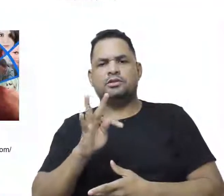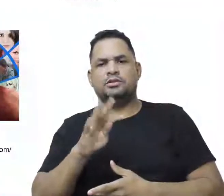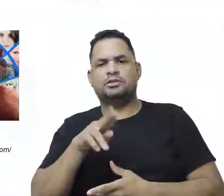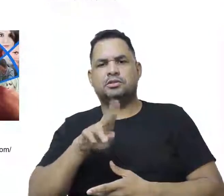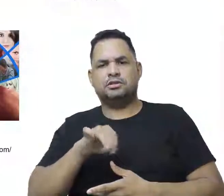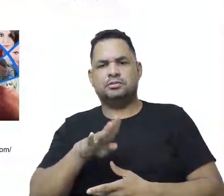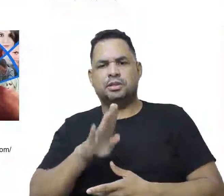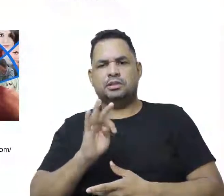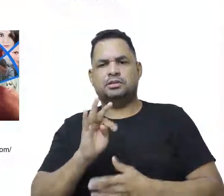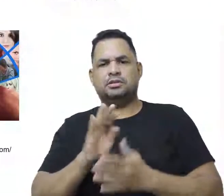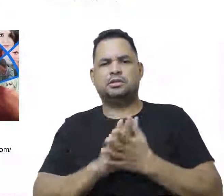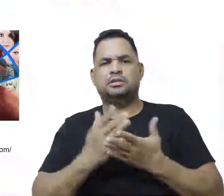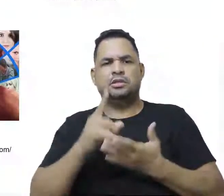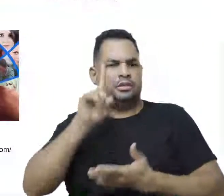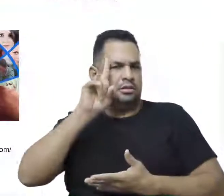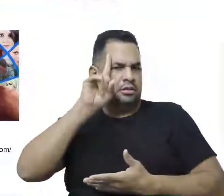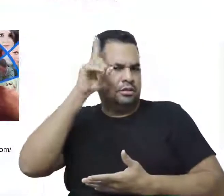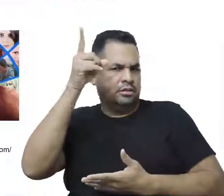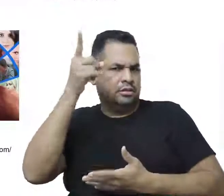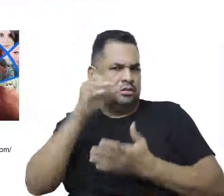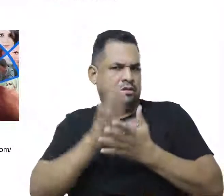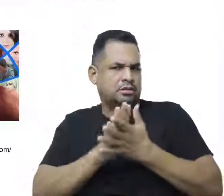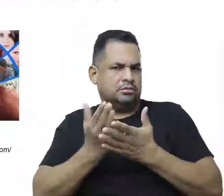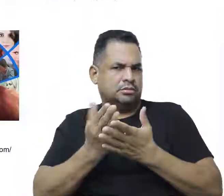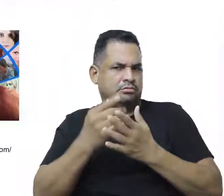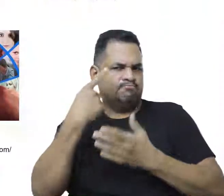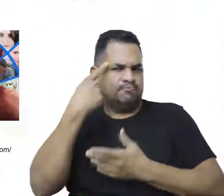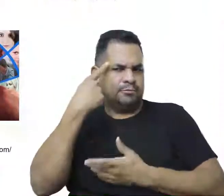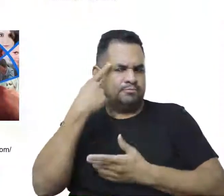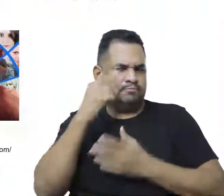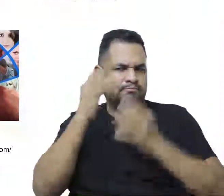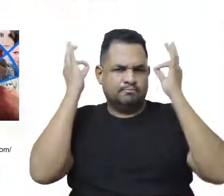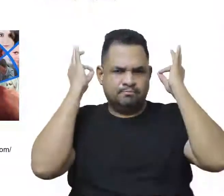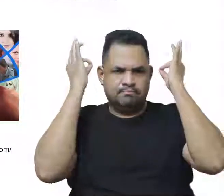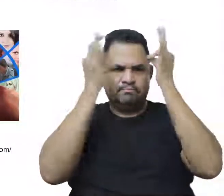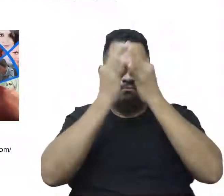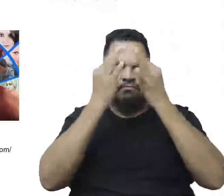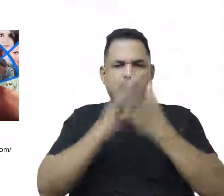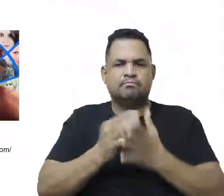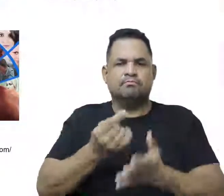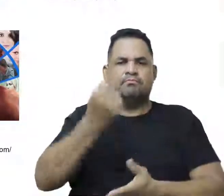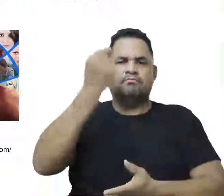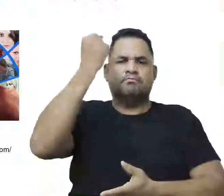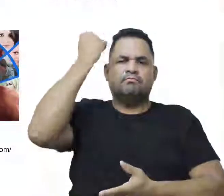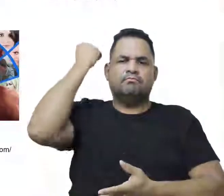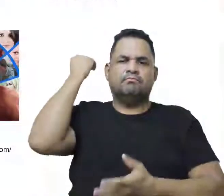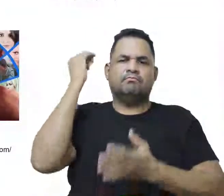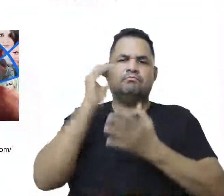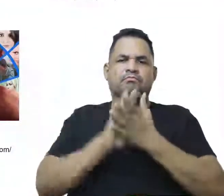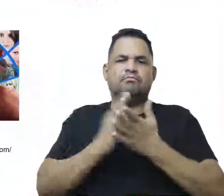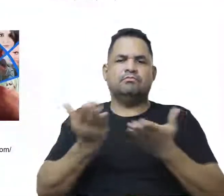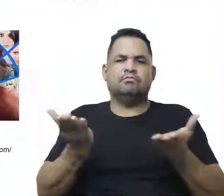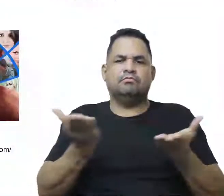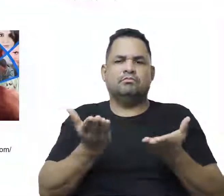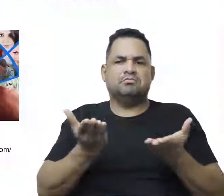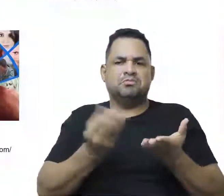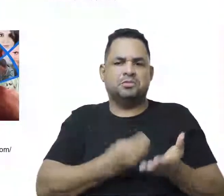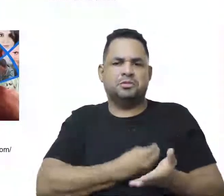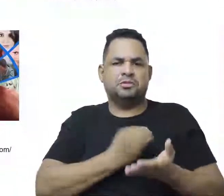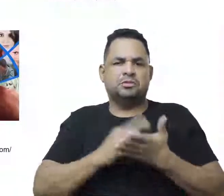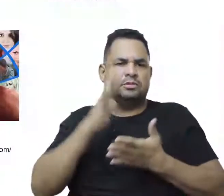tinha raízes no pensamento grego desde a antiguidade esteve presente no imaginário de todas as